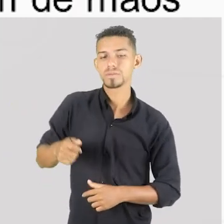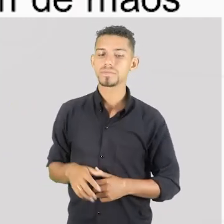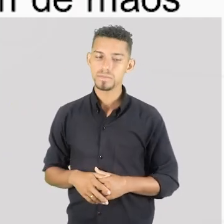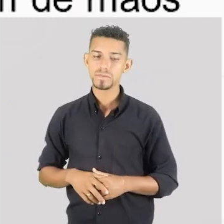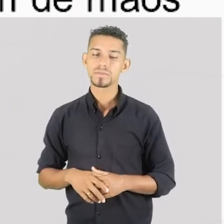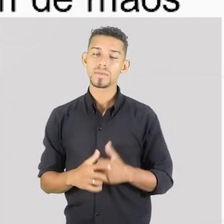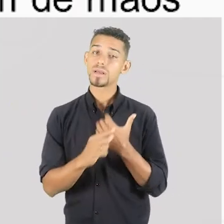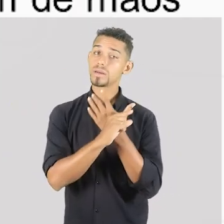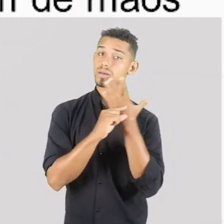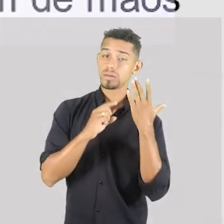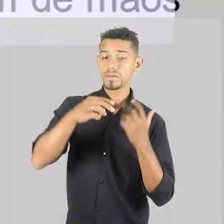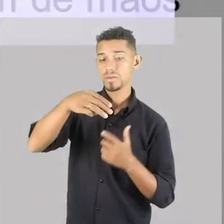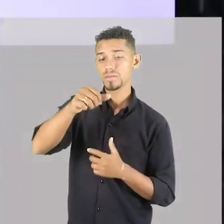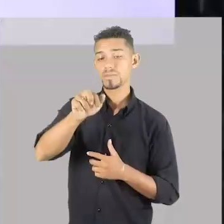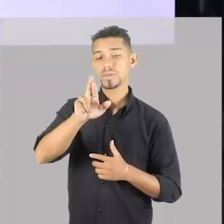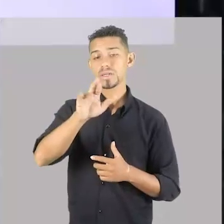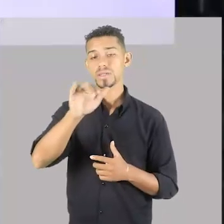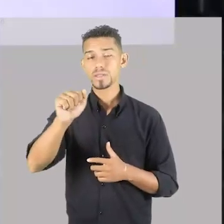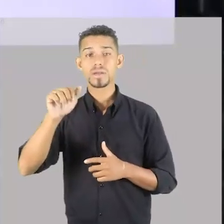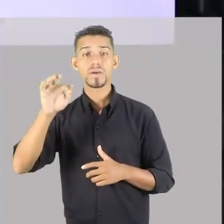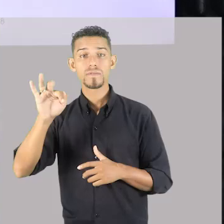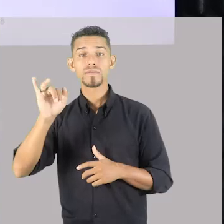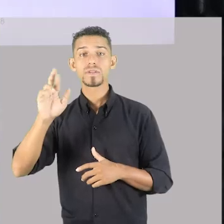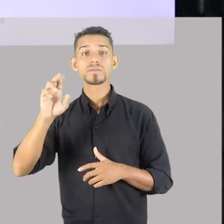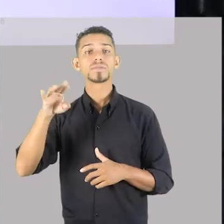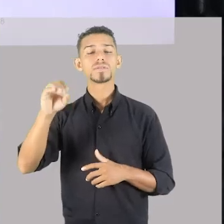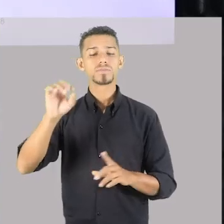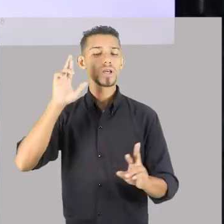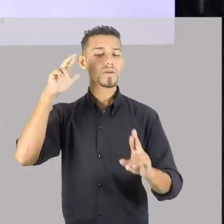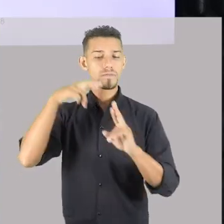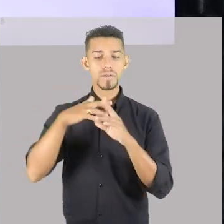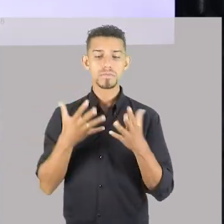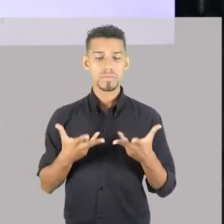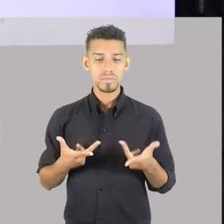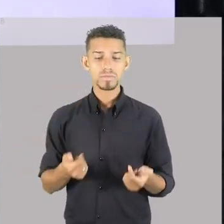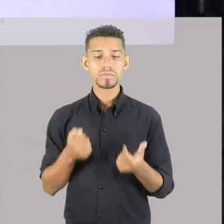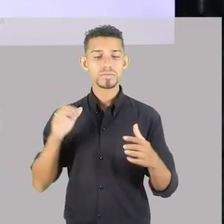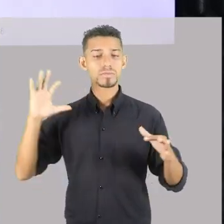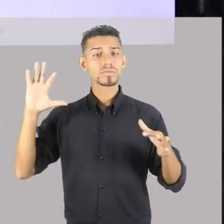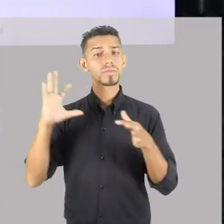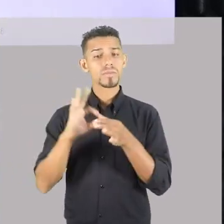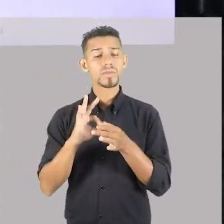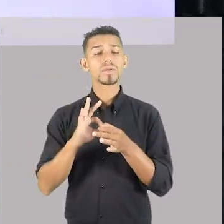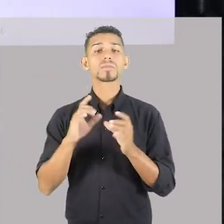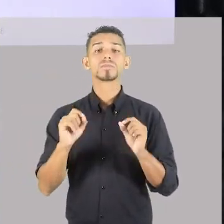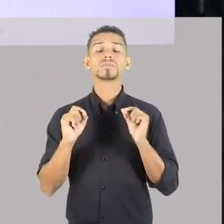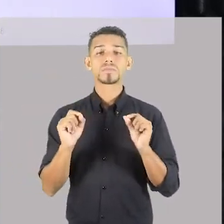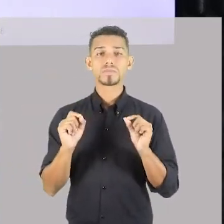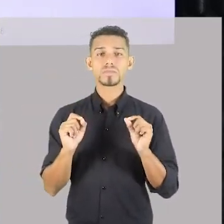Firmino, né, dentro de uma referência maravilhosa, né, associando aí